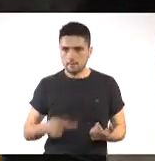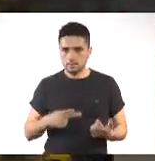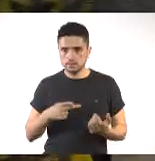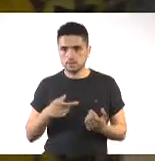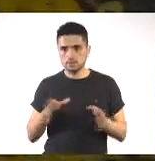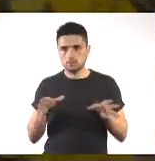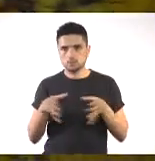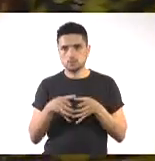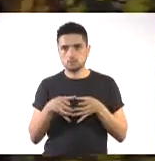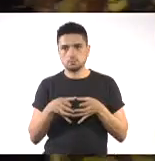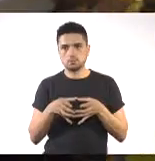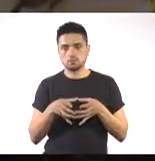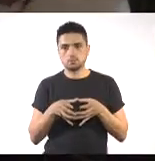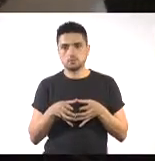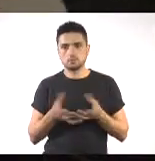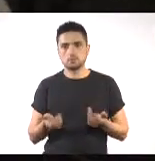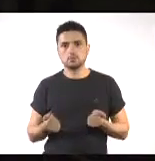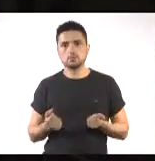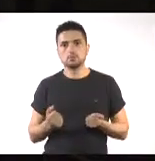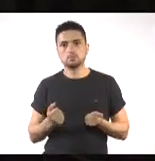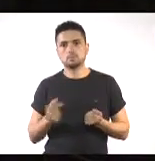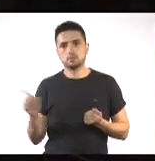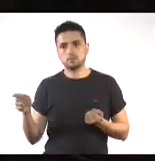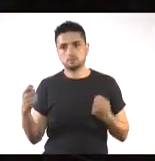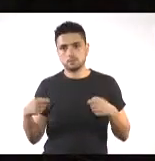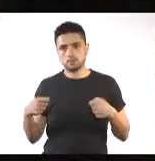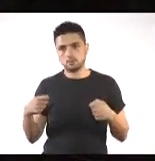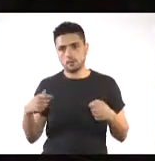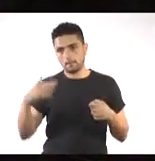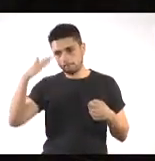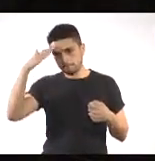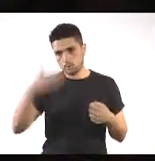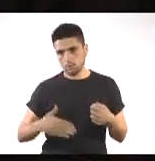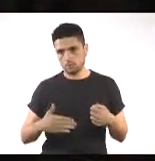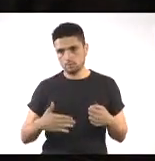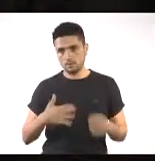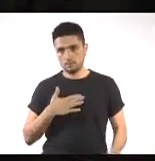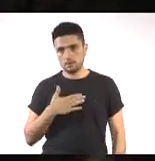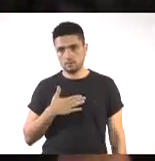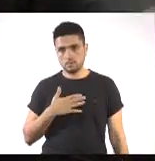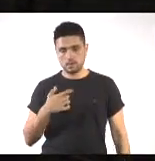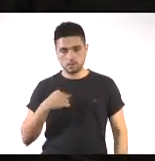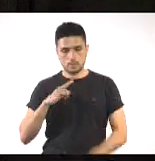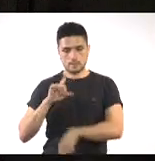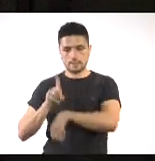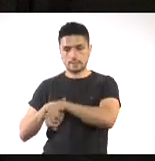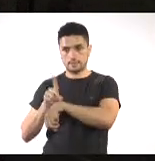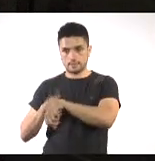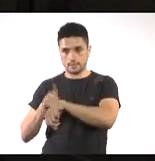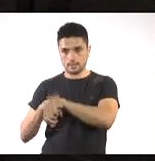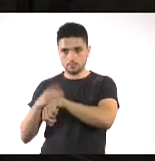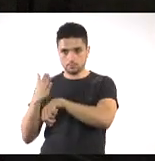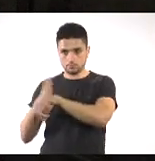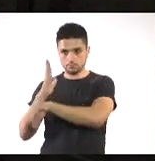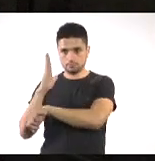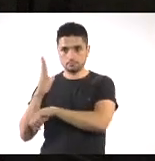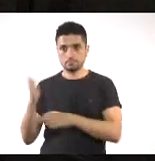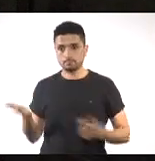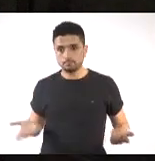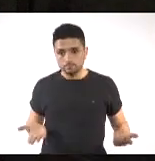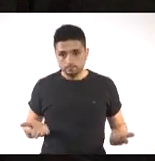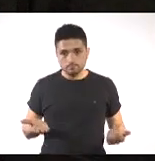comissão que me provasse que eu havia estourado o tempo.